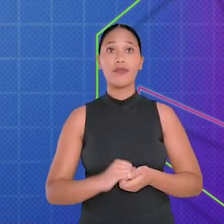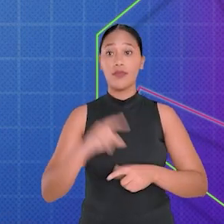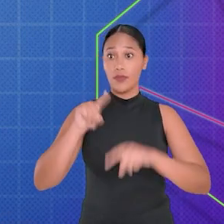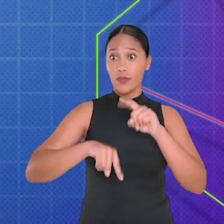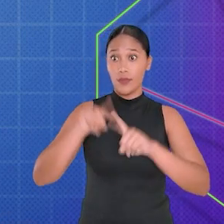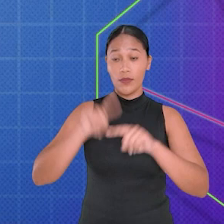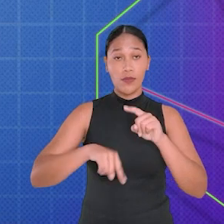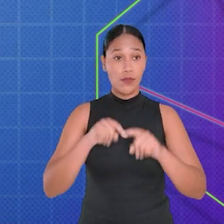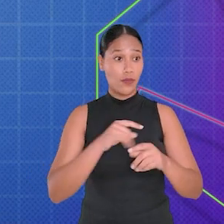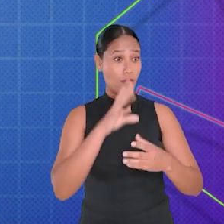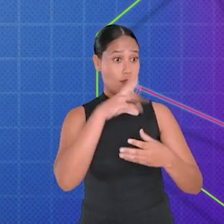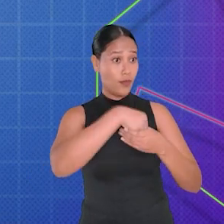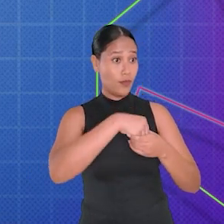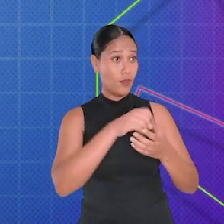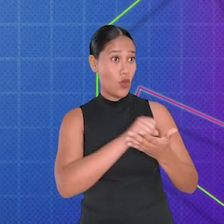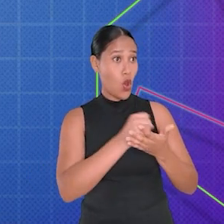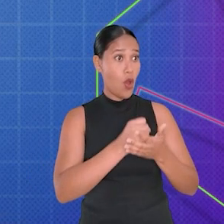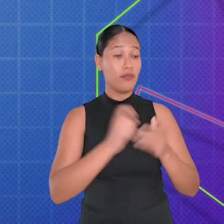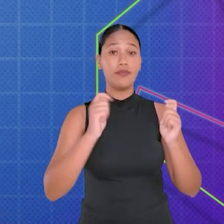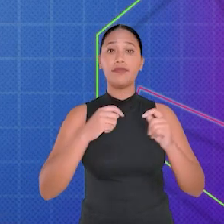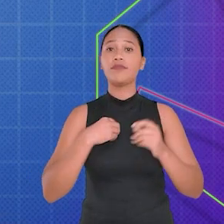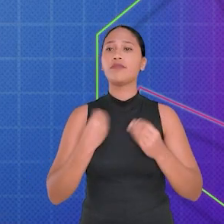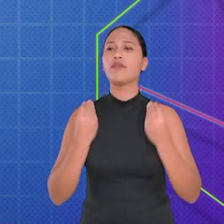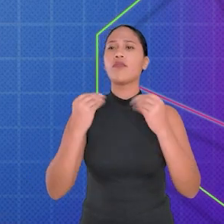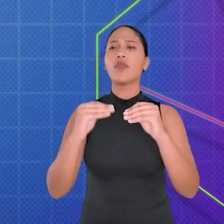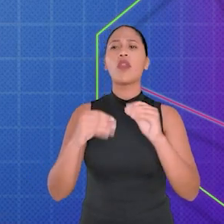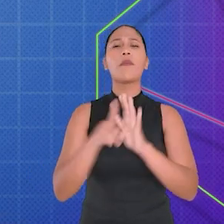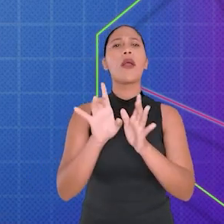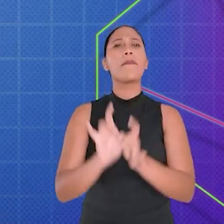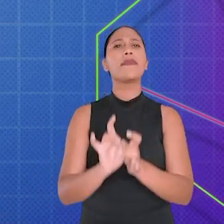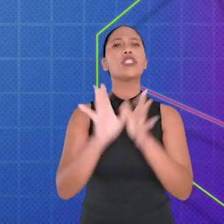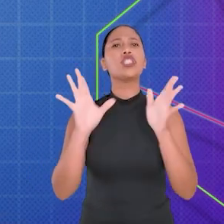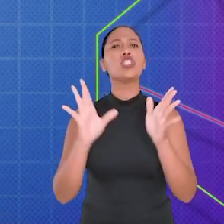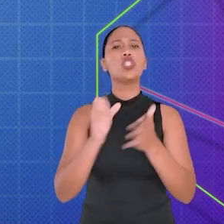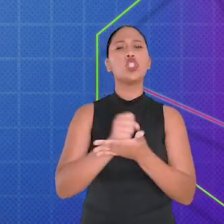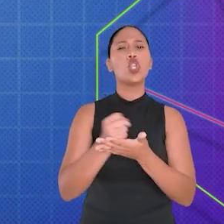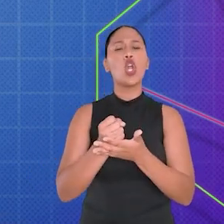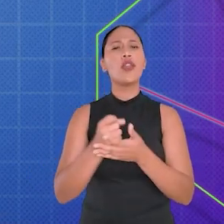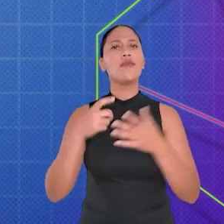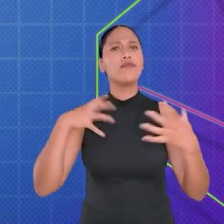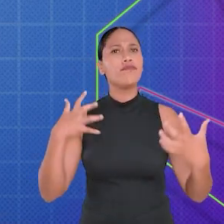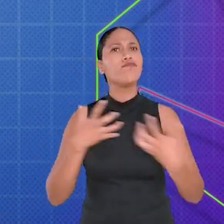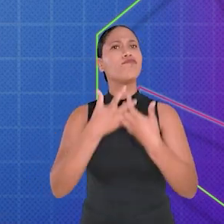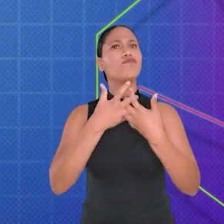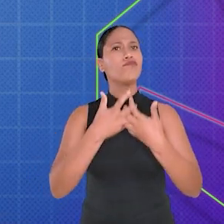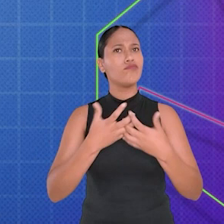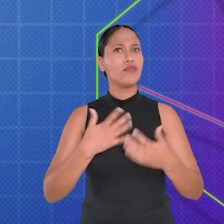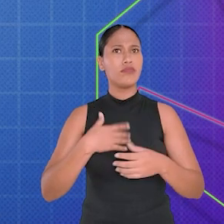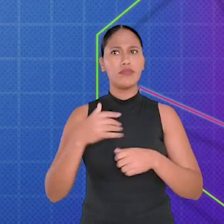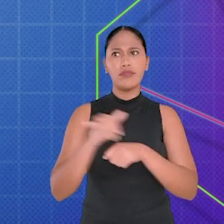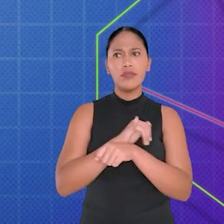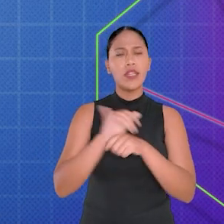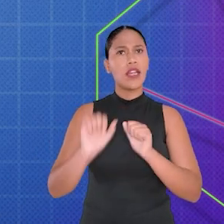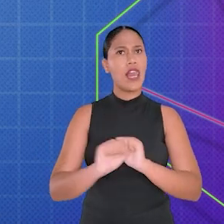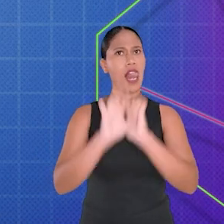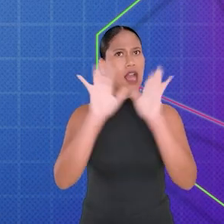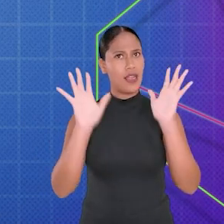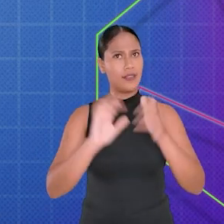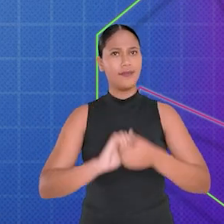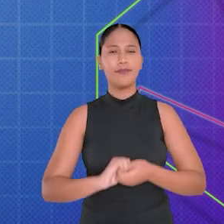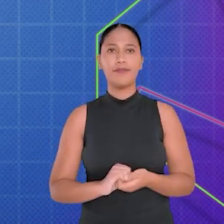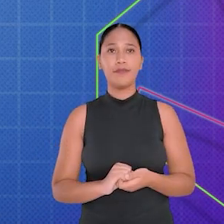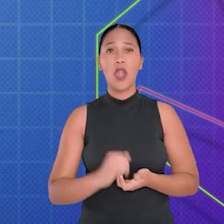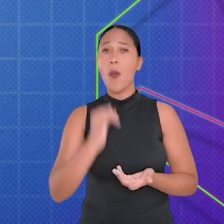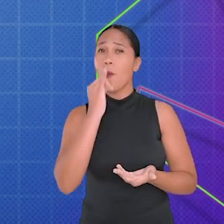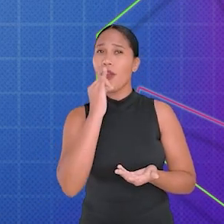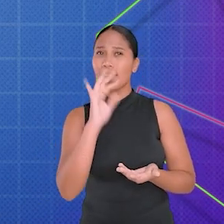no design gráfico de jogos eletrônicos. Os objetos em um jogo devem ser posicionados de uma forma a permitir que o jogador possa interagir